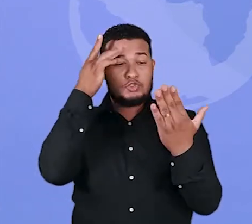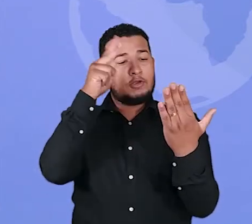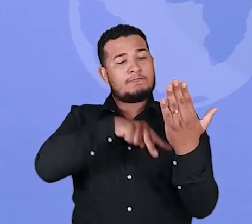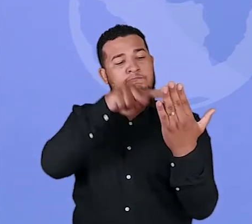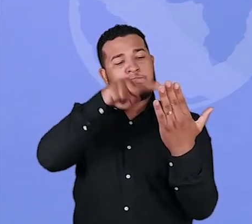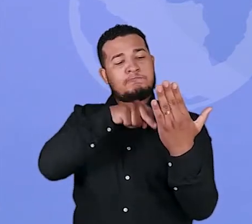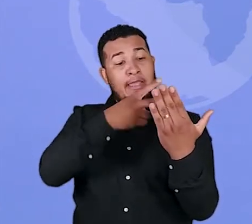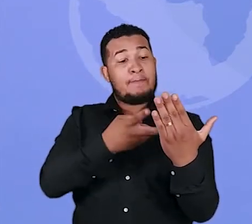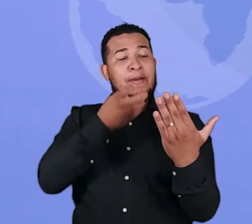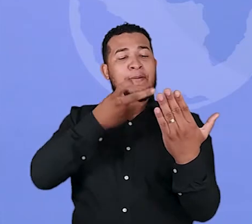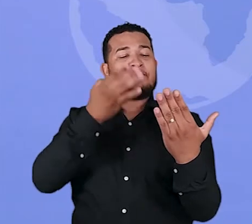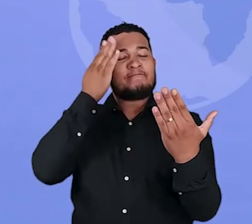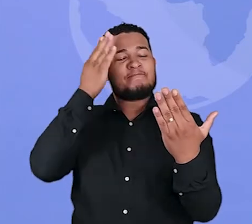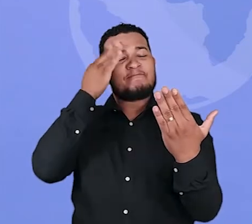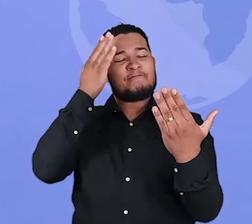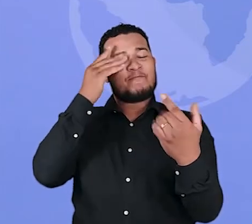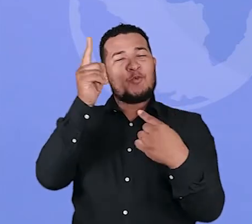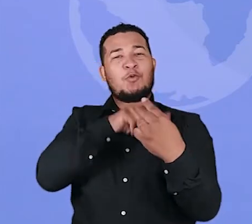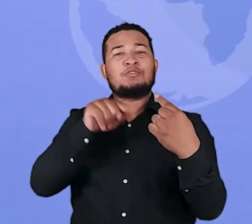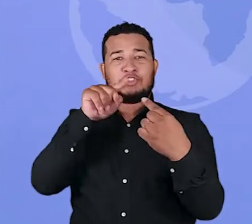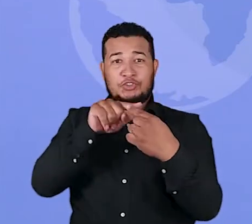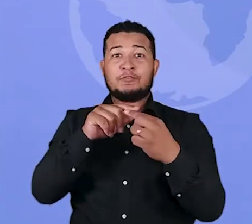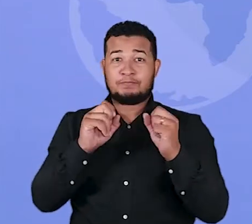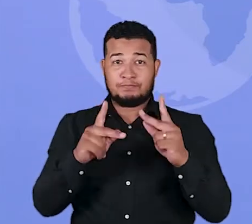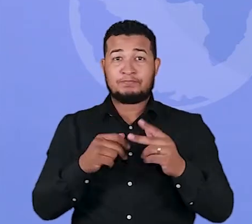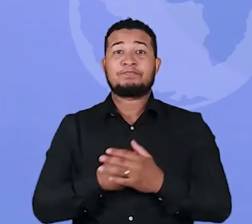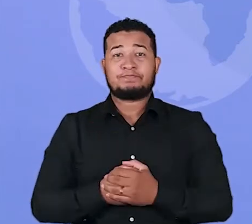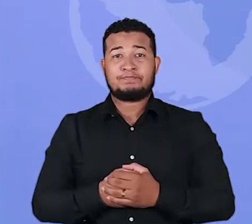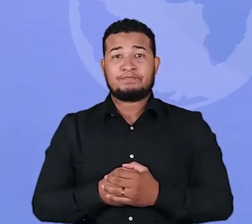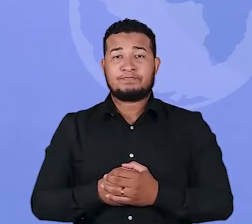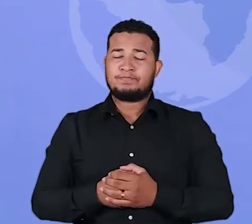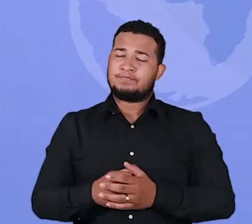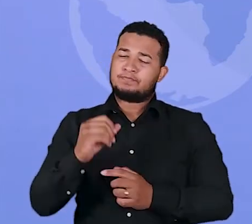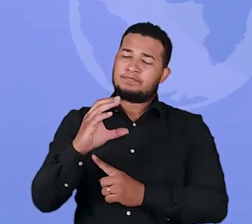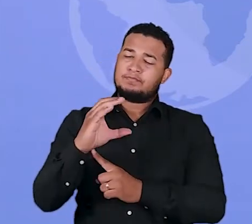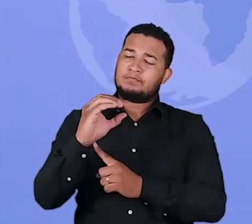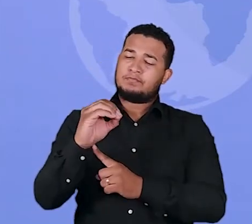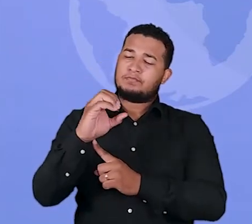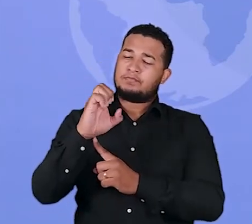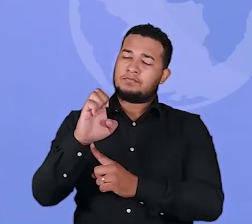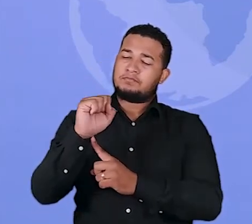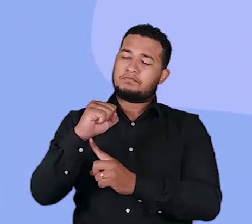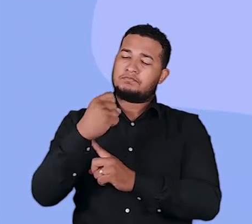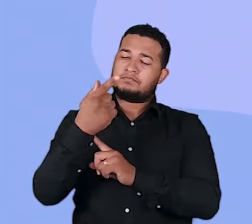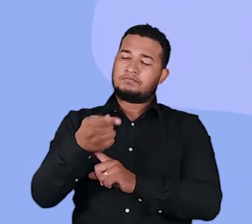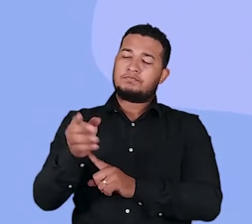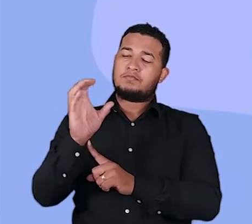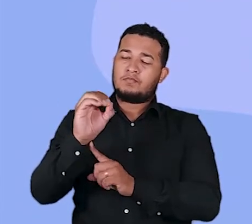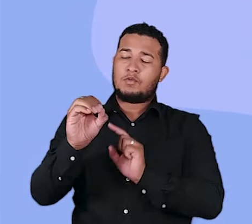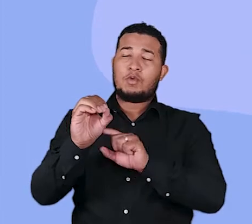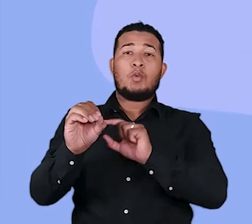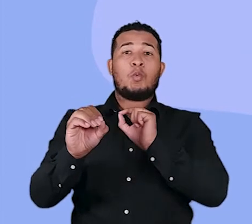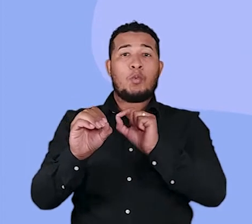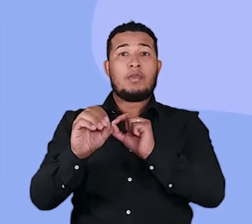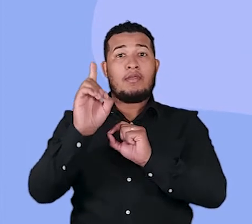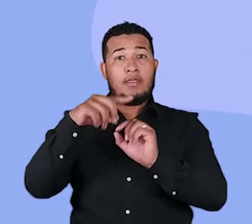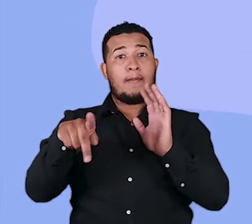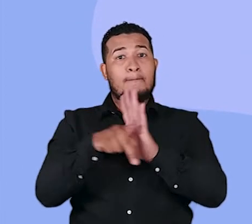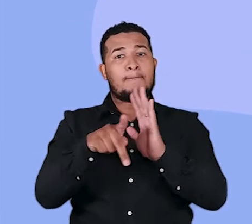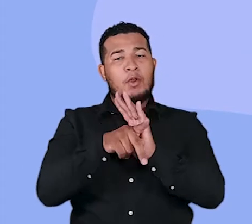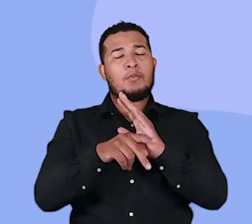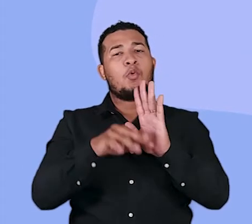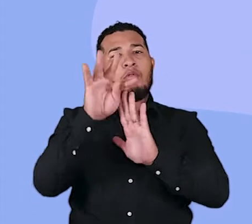estão lendo o seu texto, a sua redação, a sua dissertação. Vamos lá, coesão textual, dá uma olhada aí. Trata-se